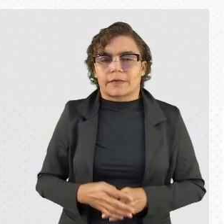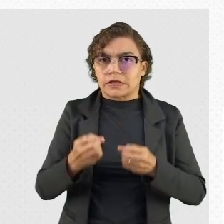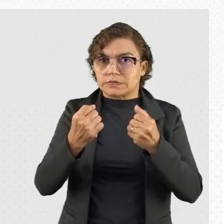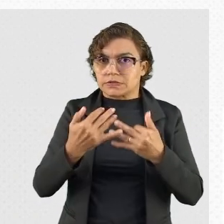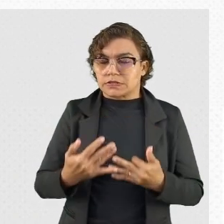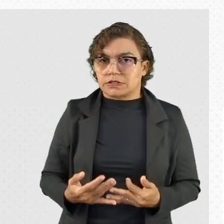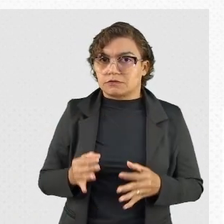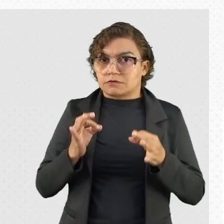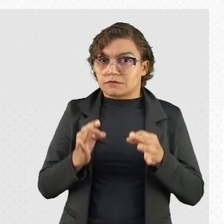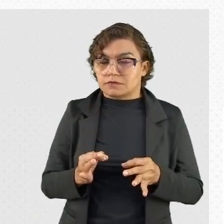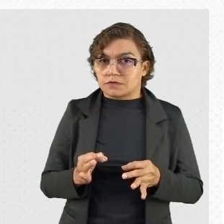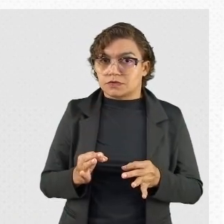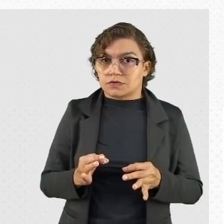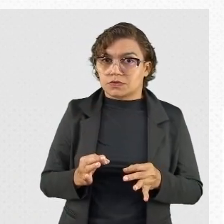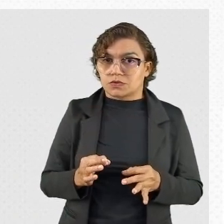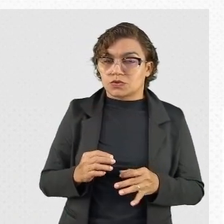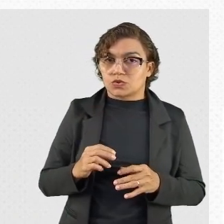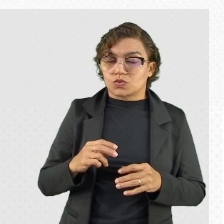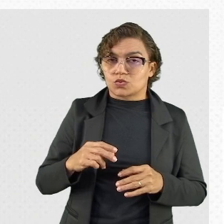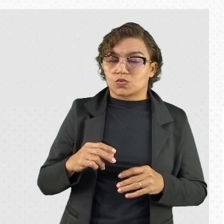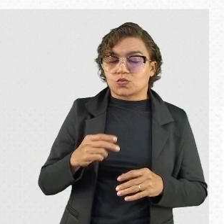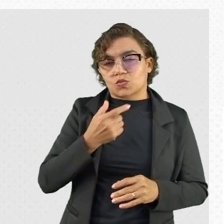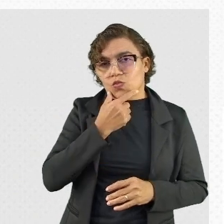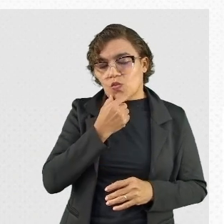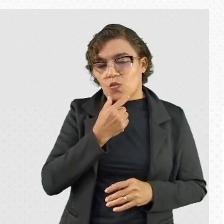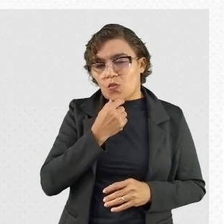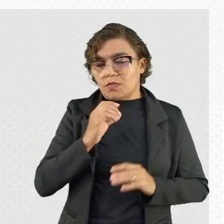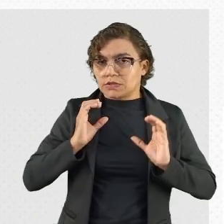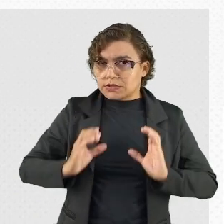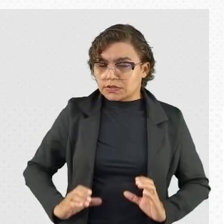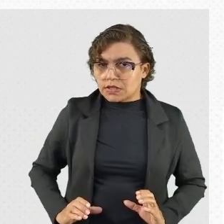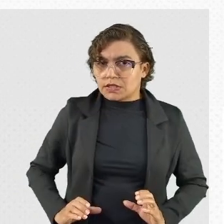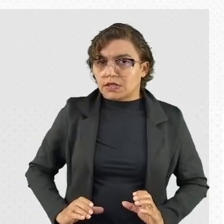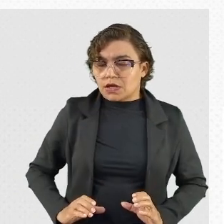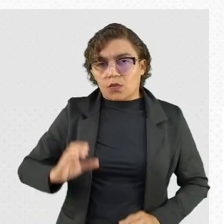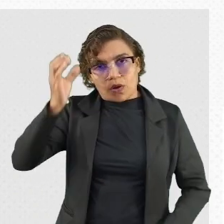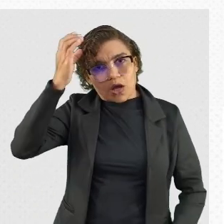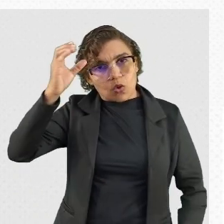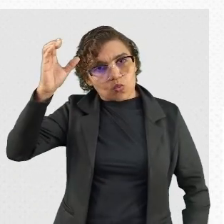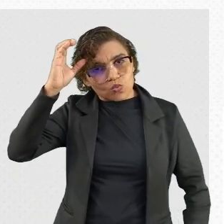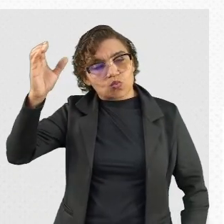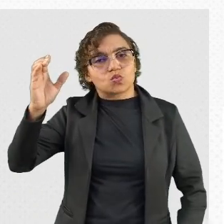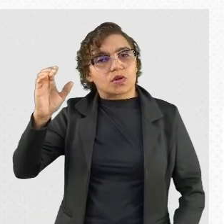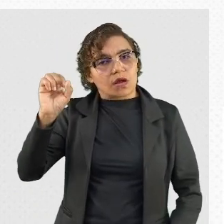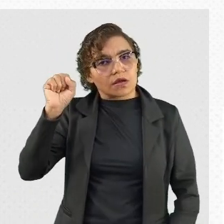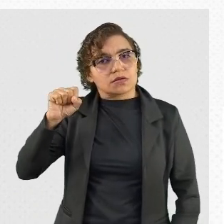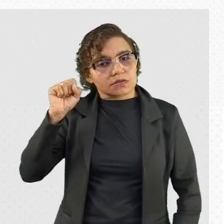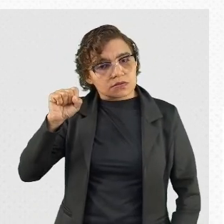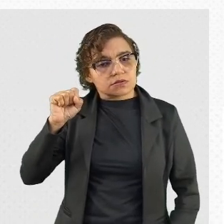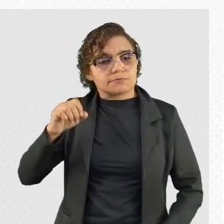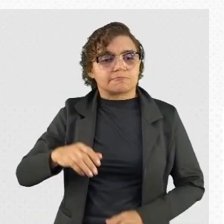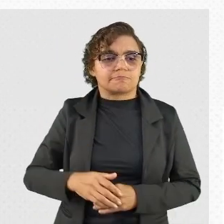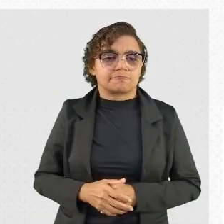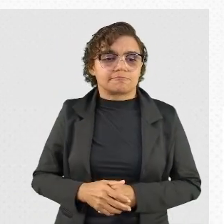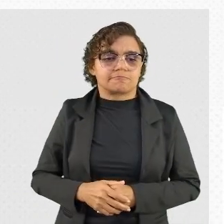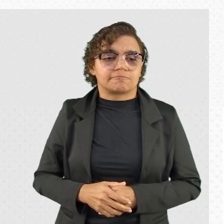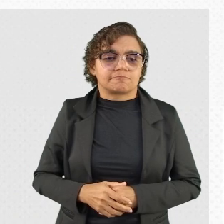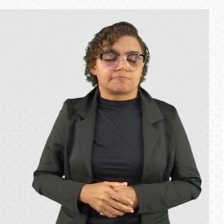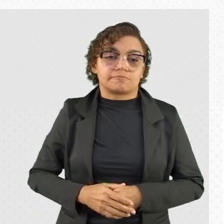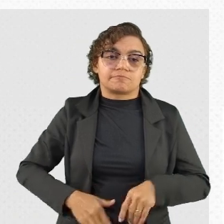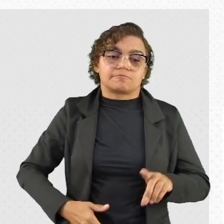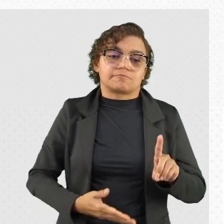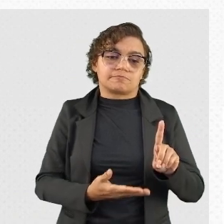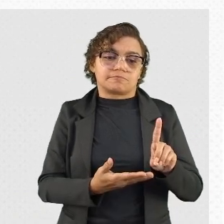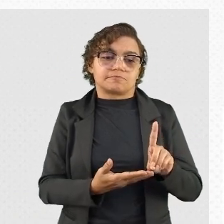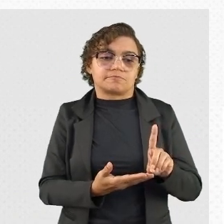reafirmação do homem cidadão, ela enaltece a cultura, né, a identidade nacional. Então vamos lá, a letra D diz o seguinte: